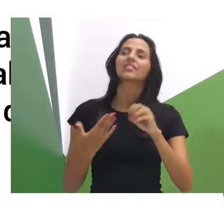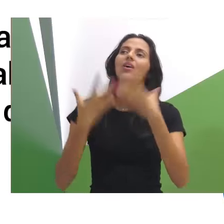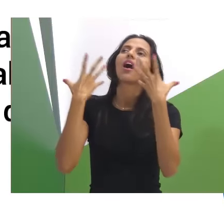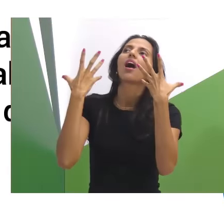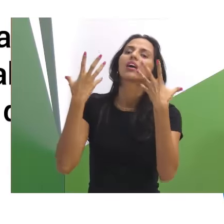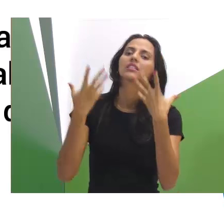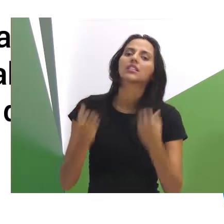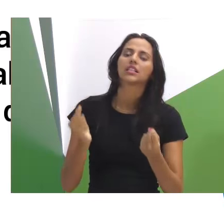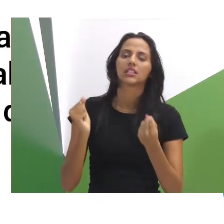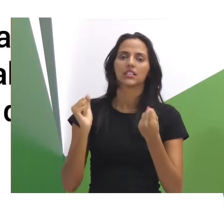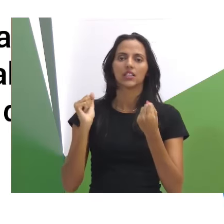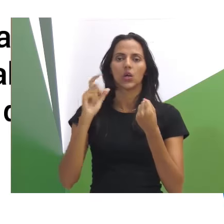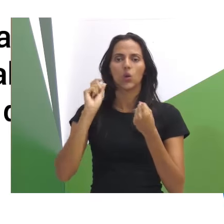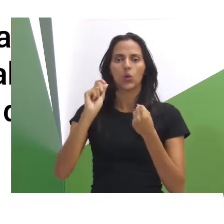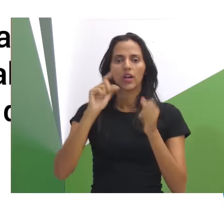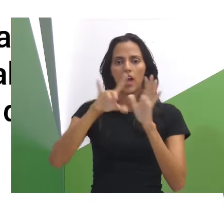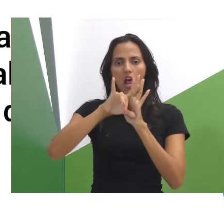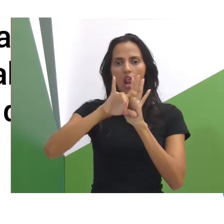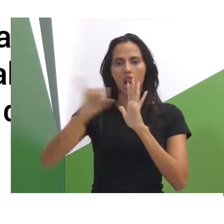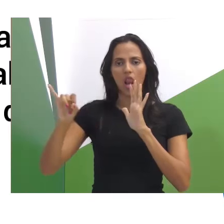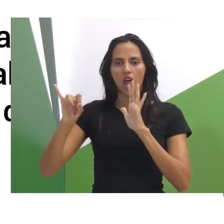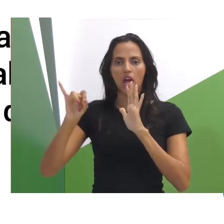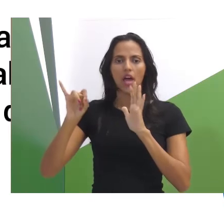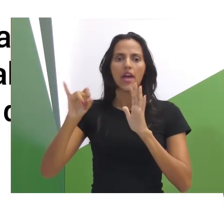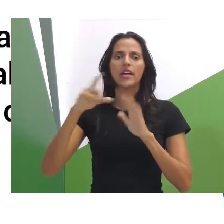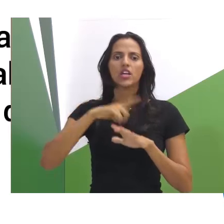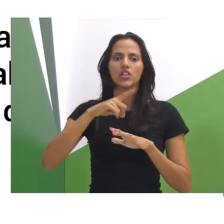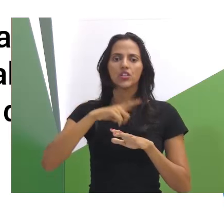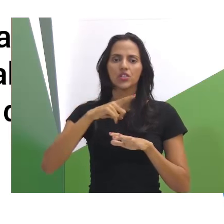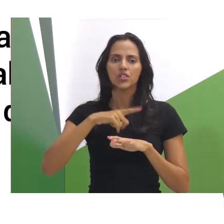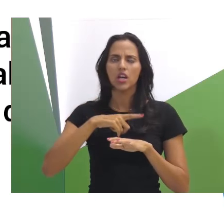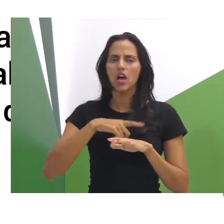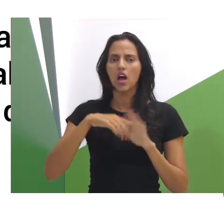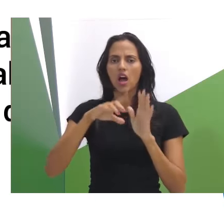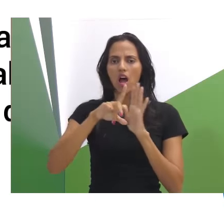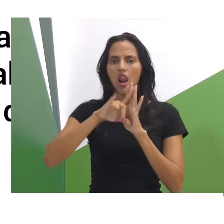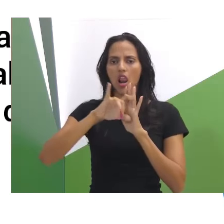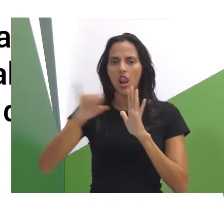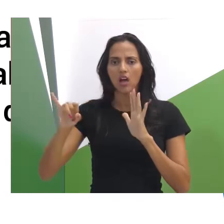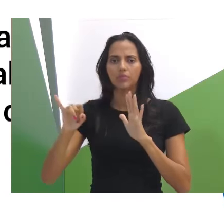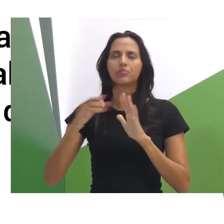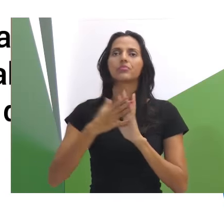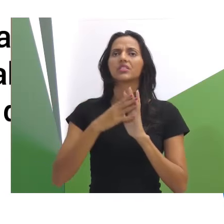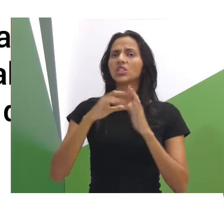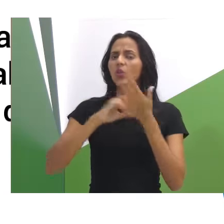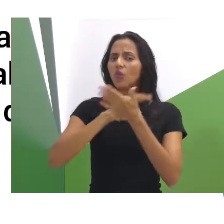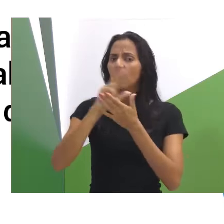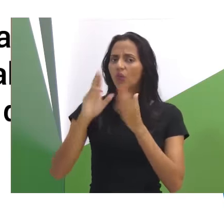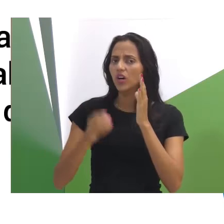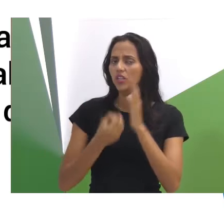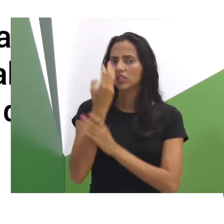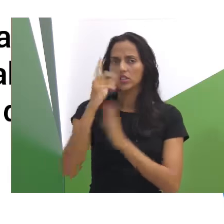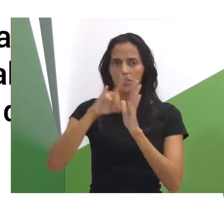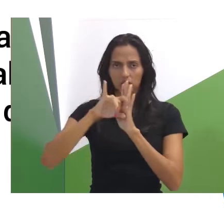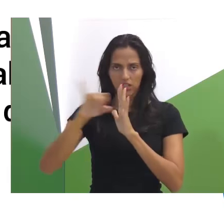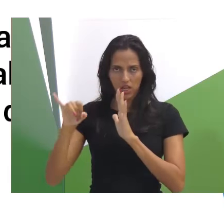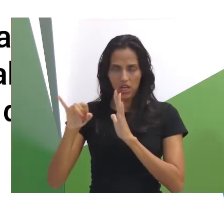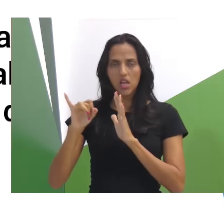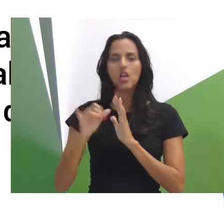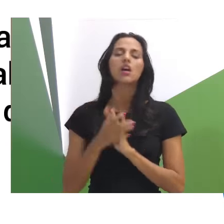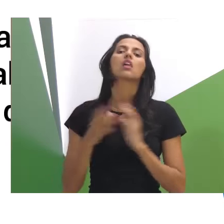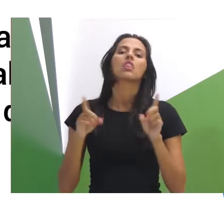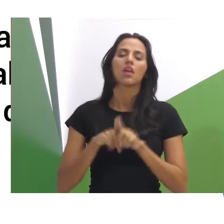e vai aprovar a lei Eusébio de Queiroz. É importante lembrar, olha lá, Bill Aberdeen, Eusébio de Queiroz, nós vamos ter um exemplo mais